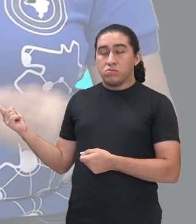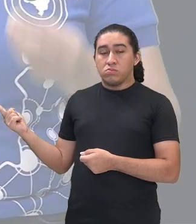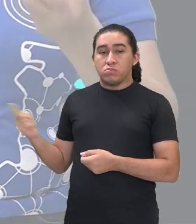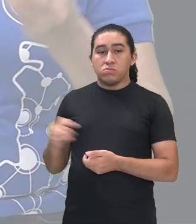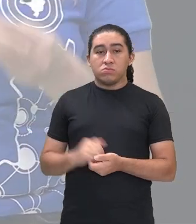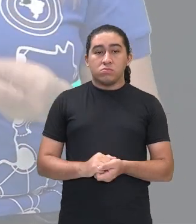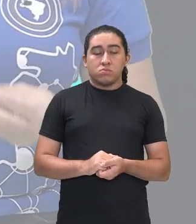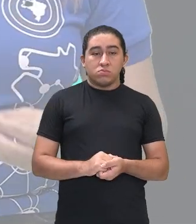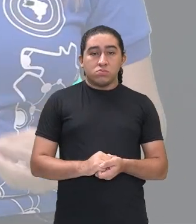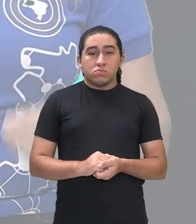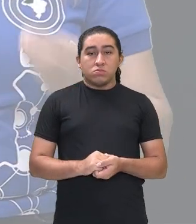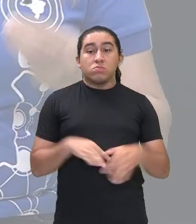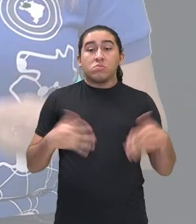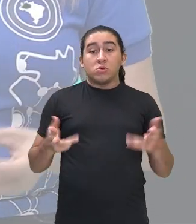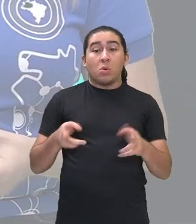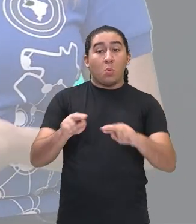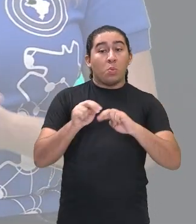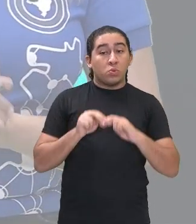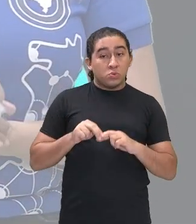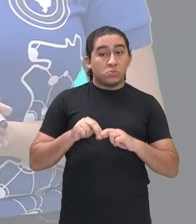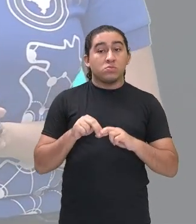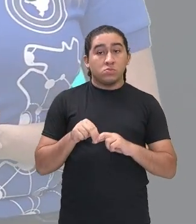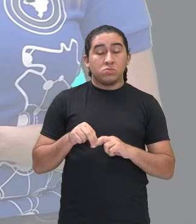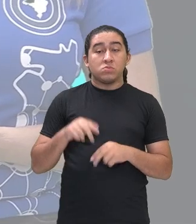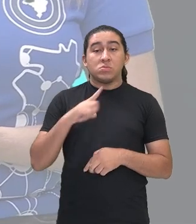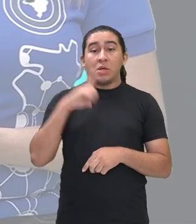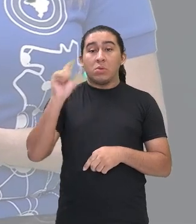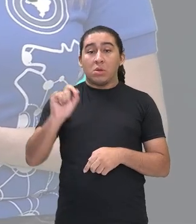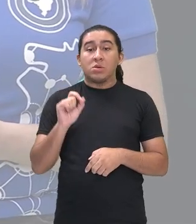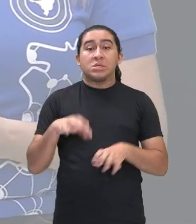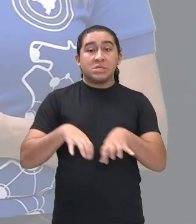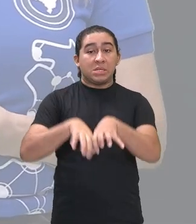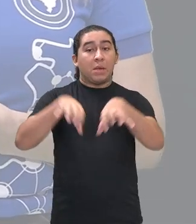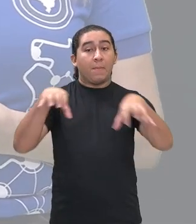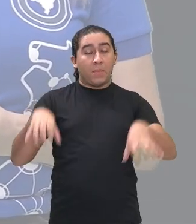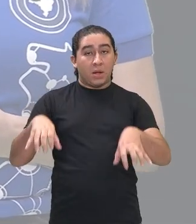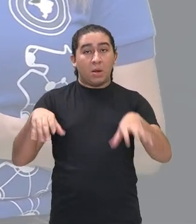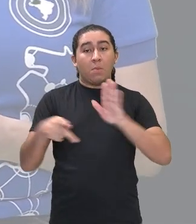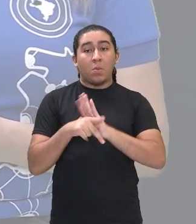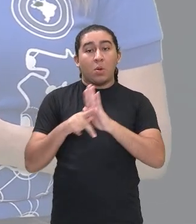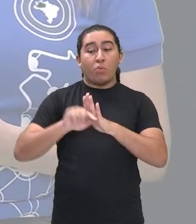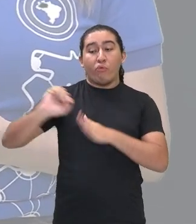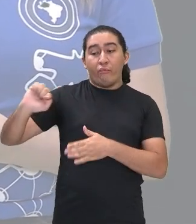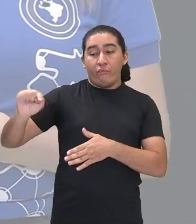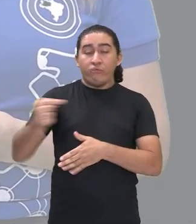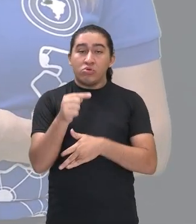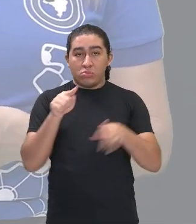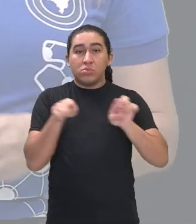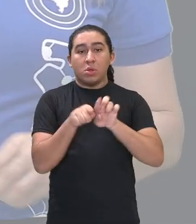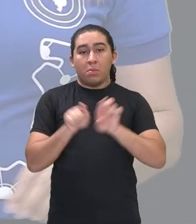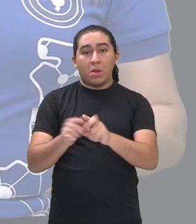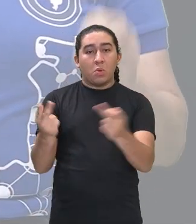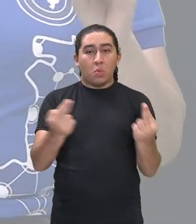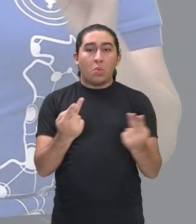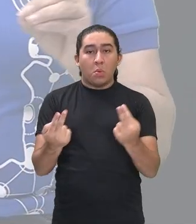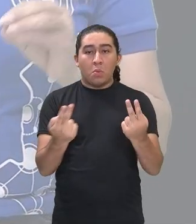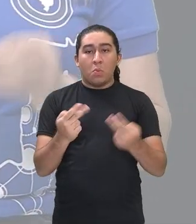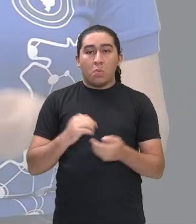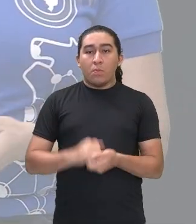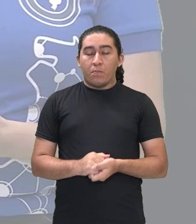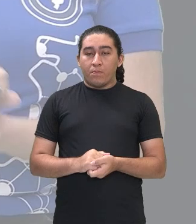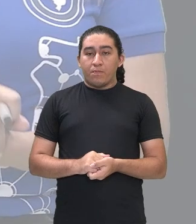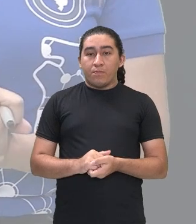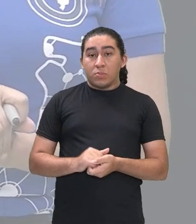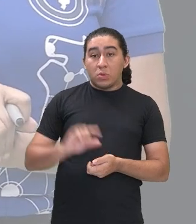fazia sol. Então, neste caso, a gente vai separar por vírgula também.